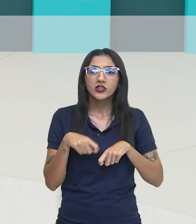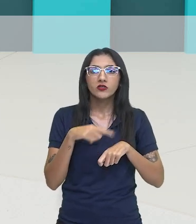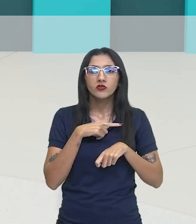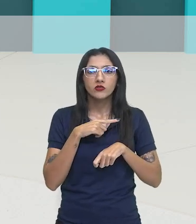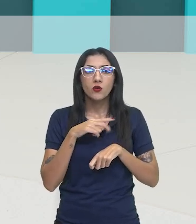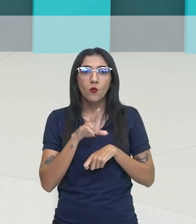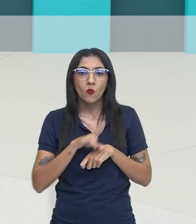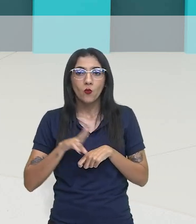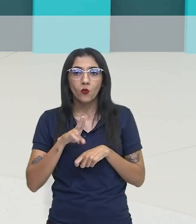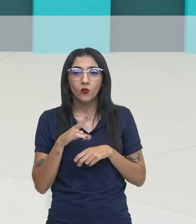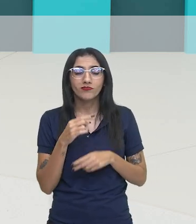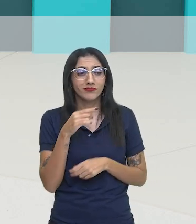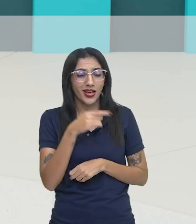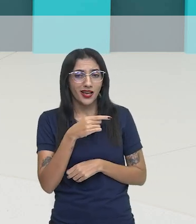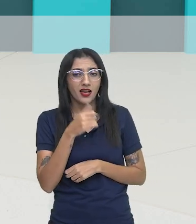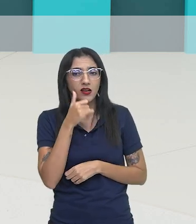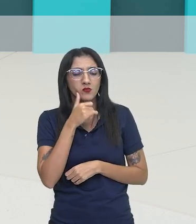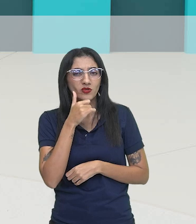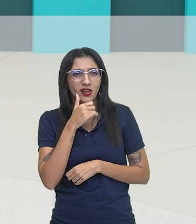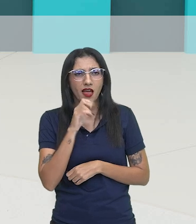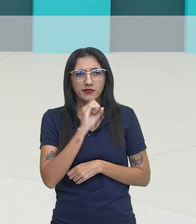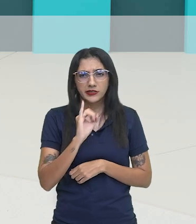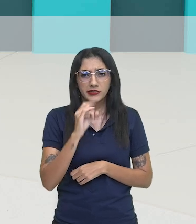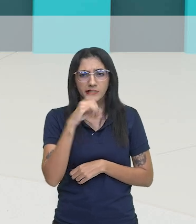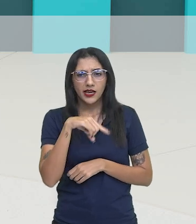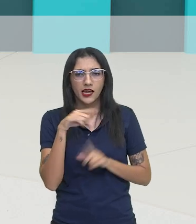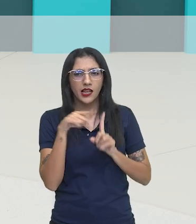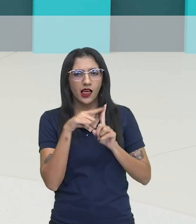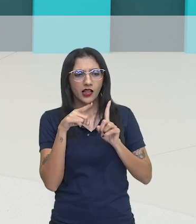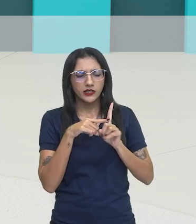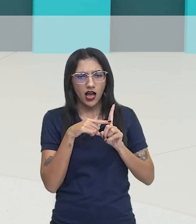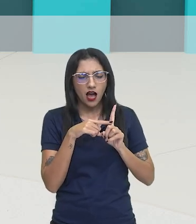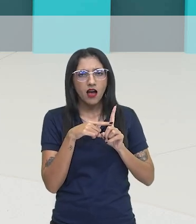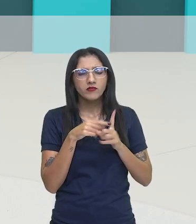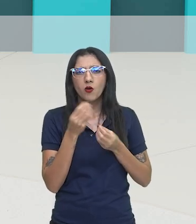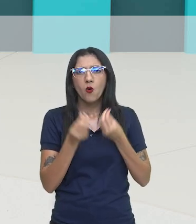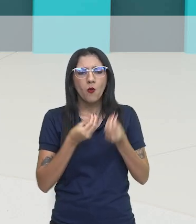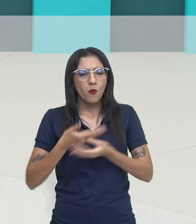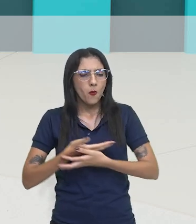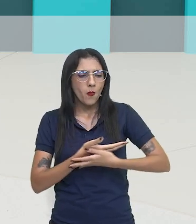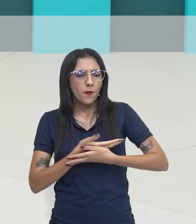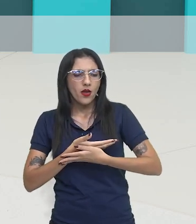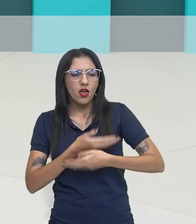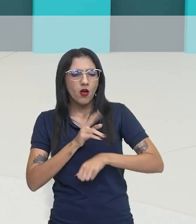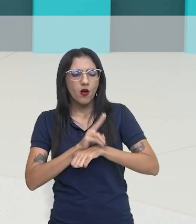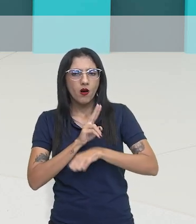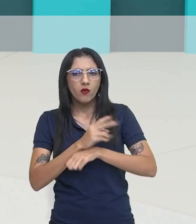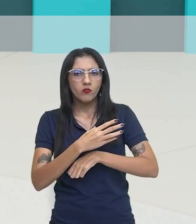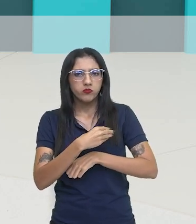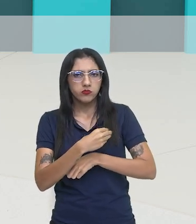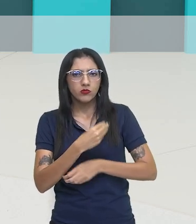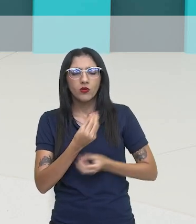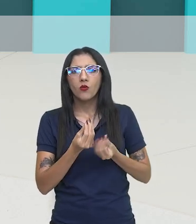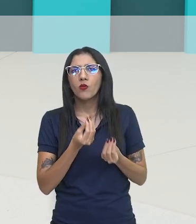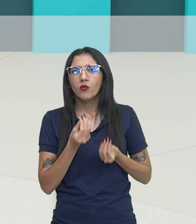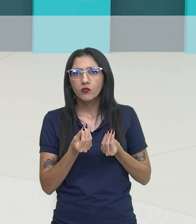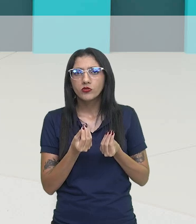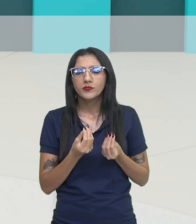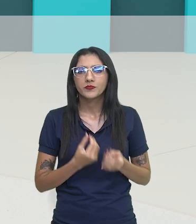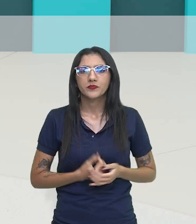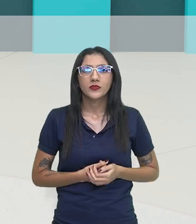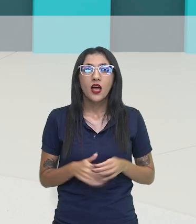no caso das mulheres lactantes, né, para a fabricação de leite. Outra coisa é uma forma também